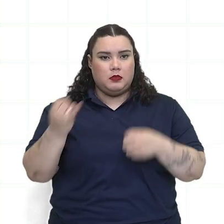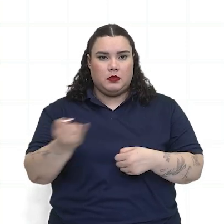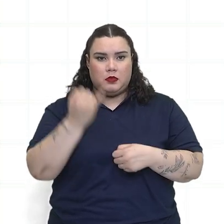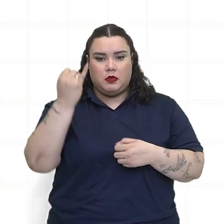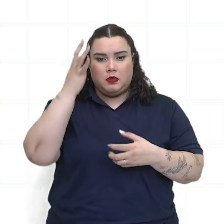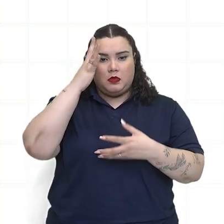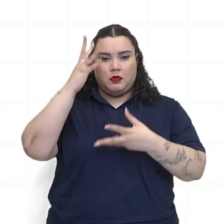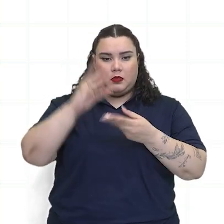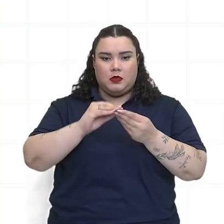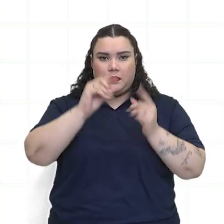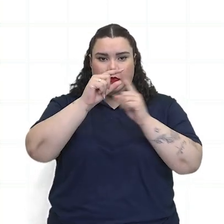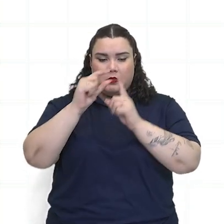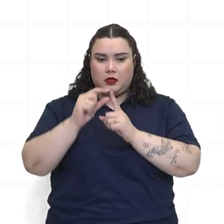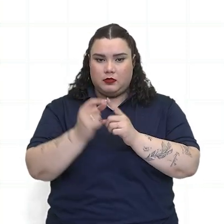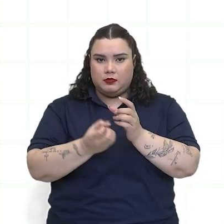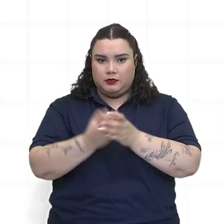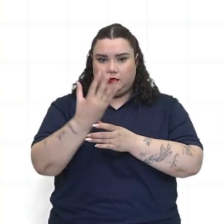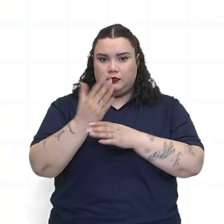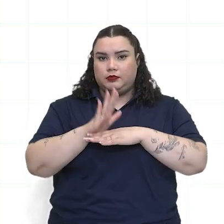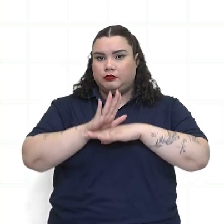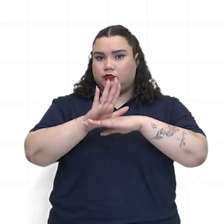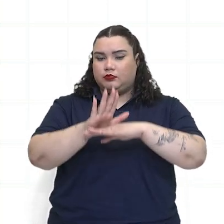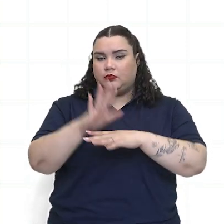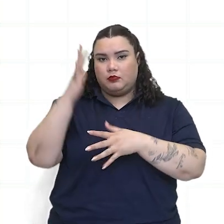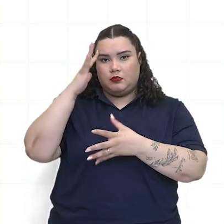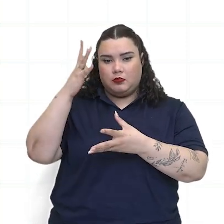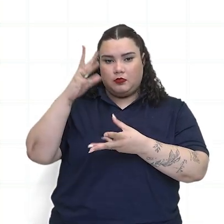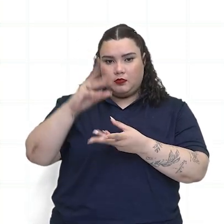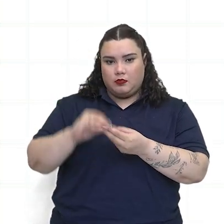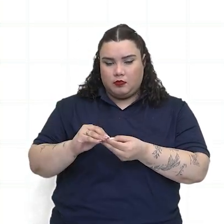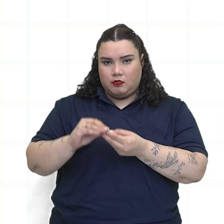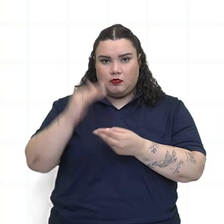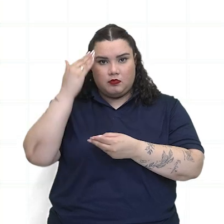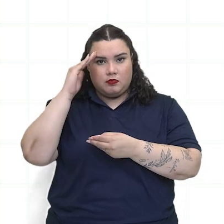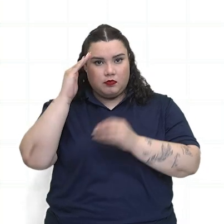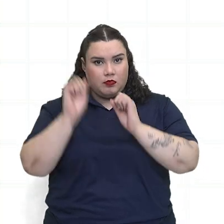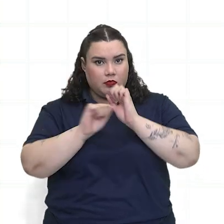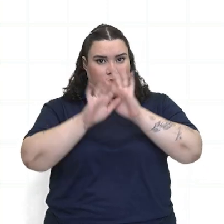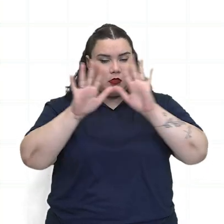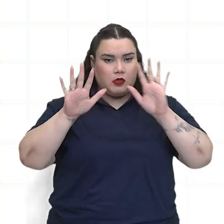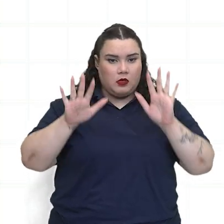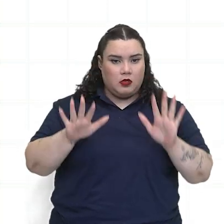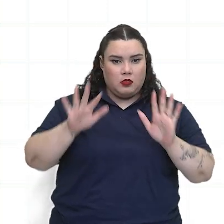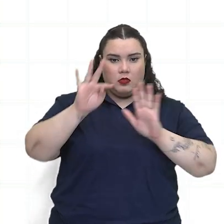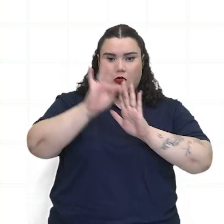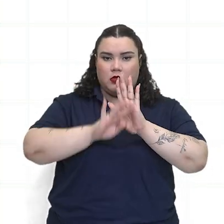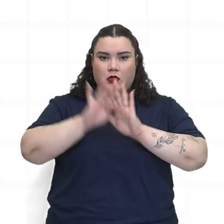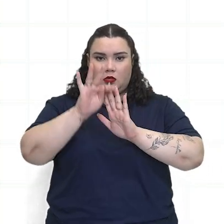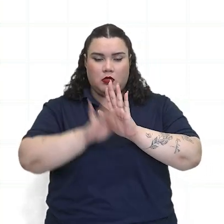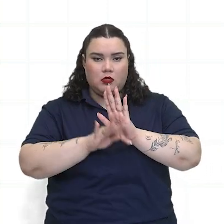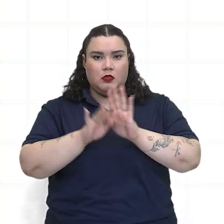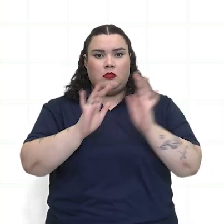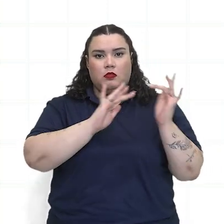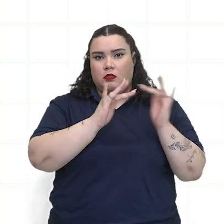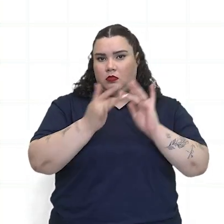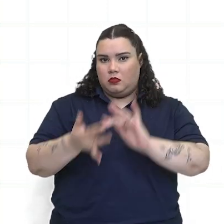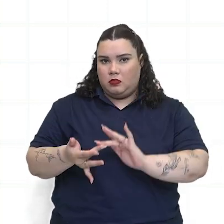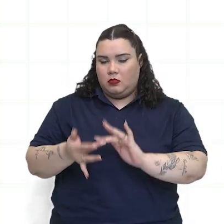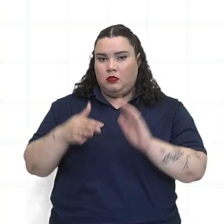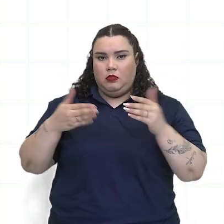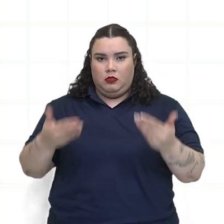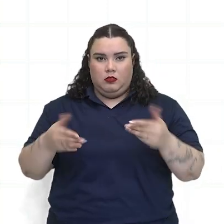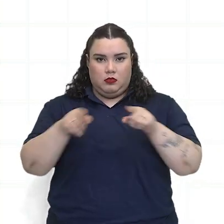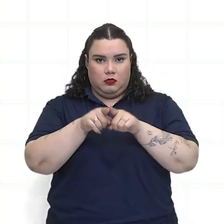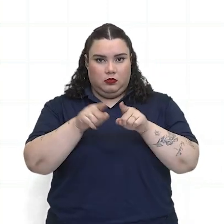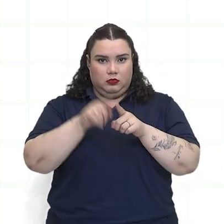a formação de palavras. Te ajuda na compreensão, no entendimento do texto, do contexto e, portanto,